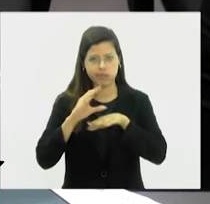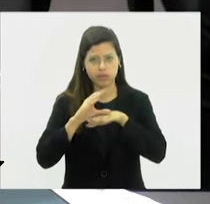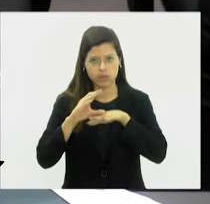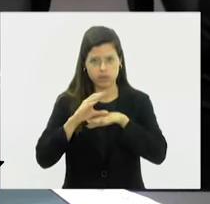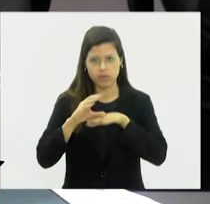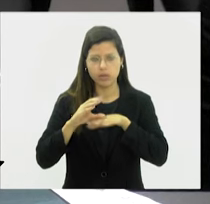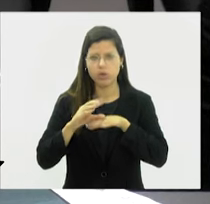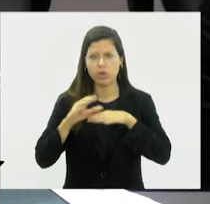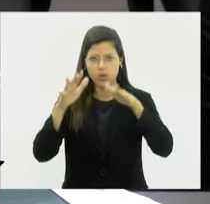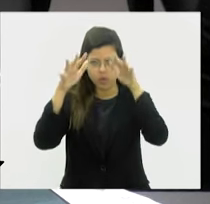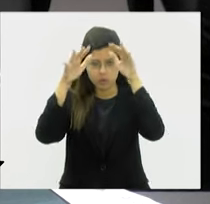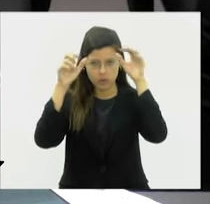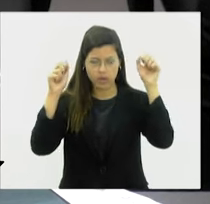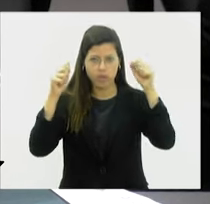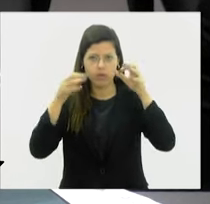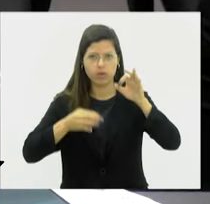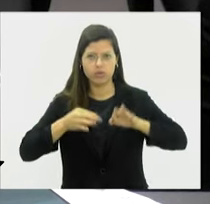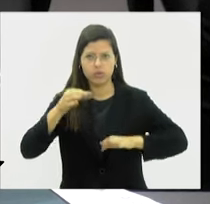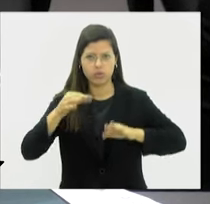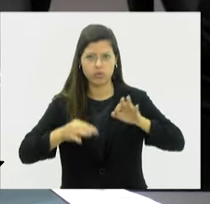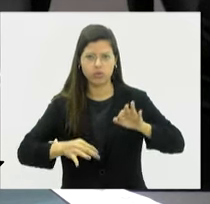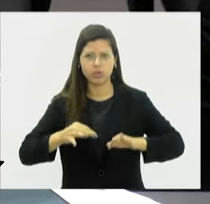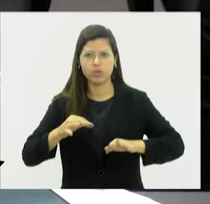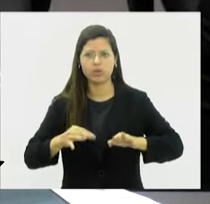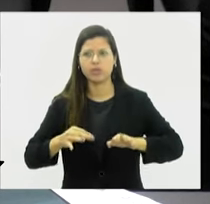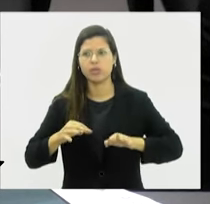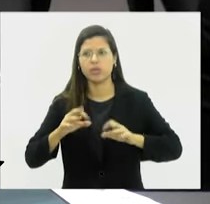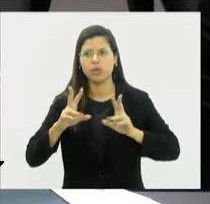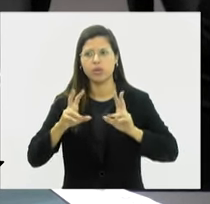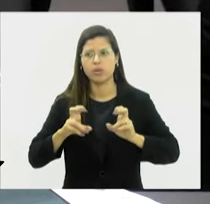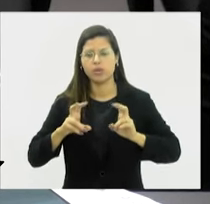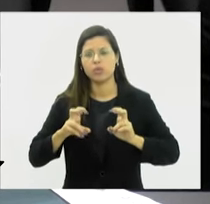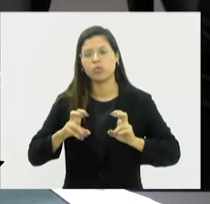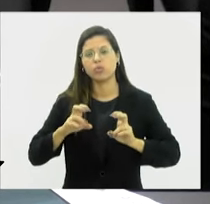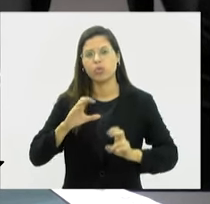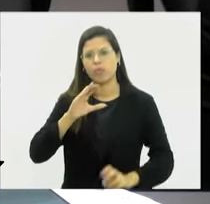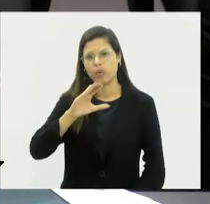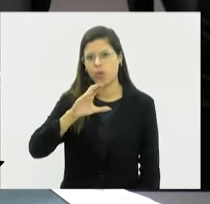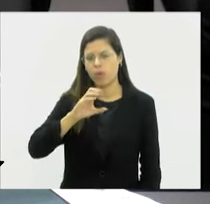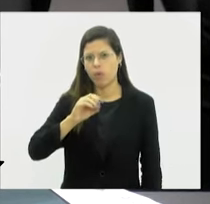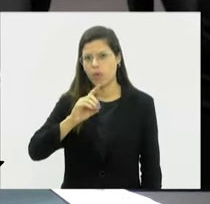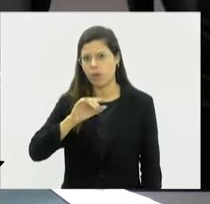Justiça em relação ao Código Tributário do Estado,